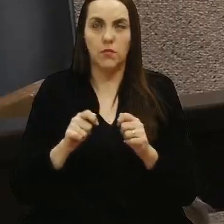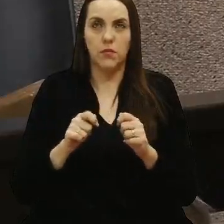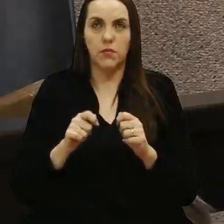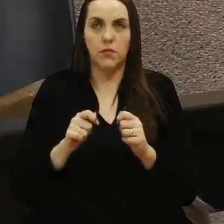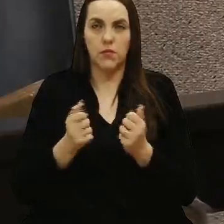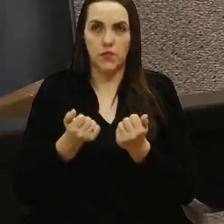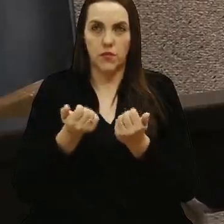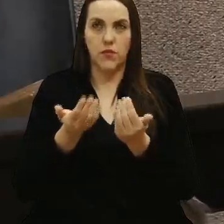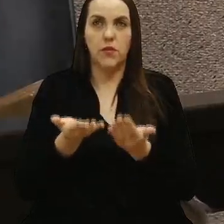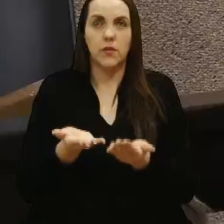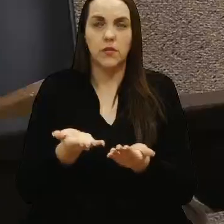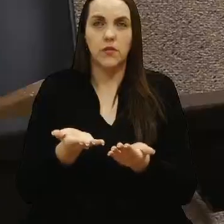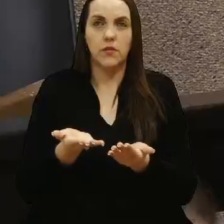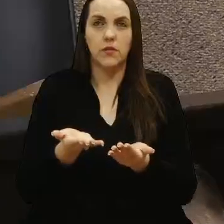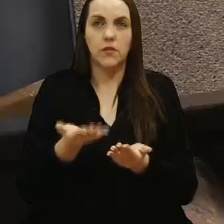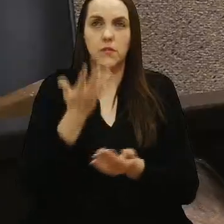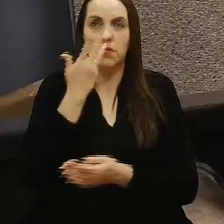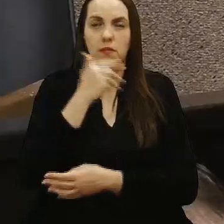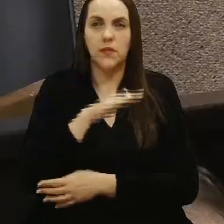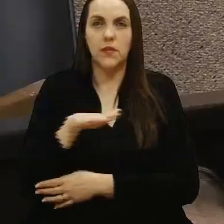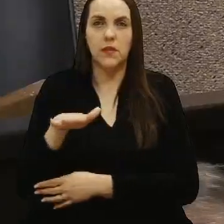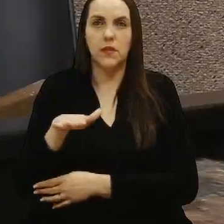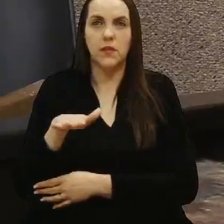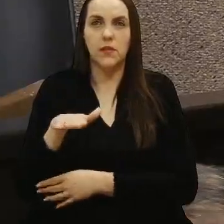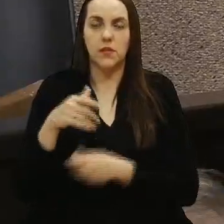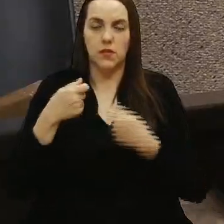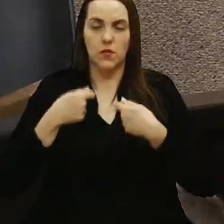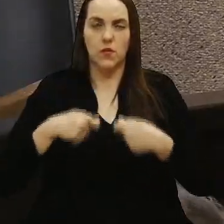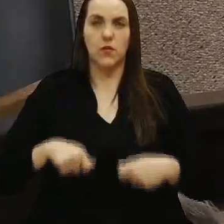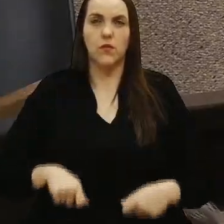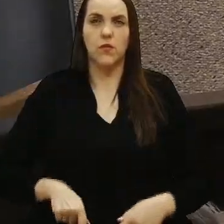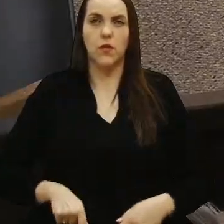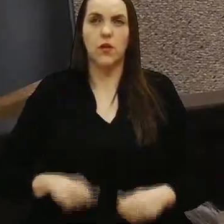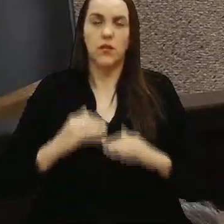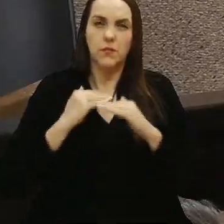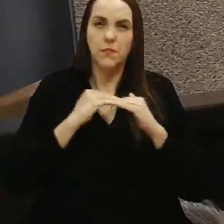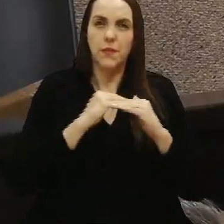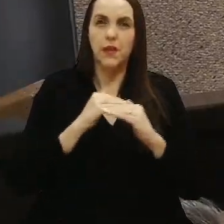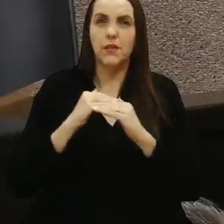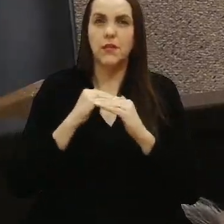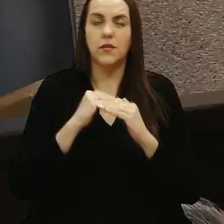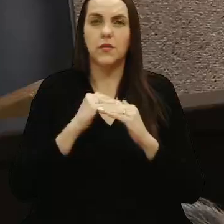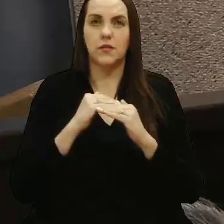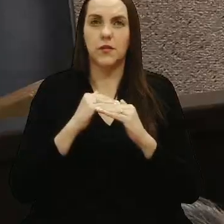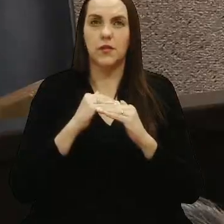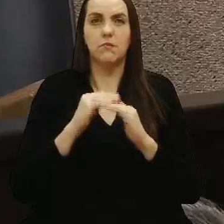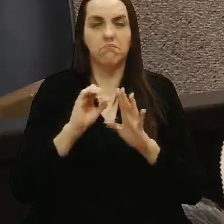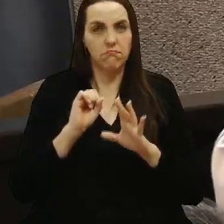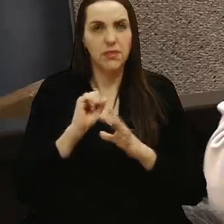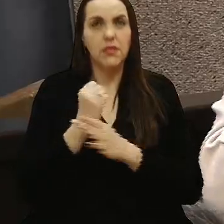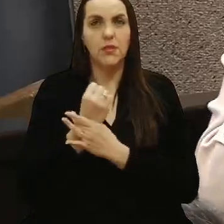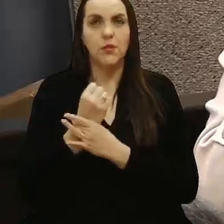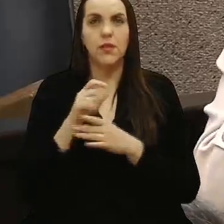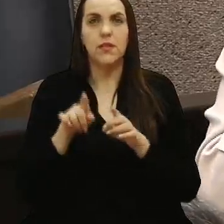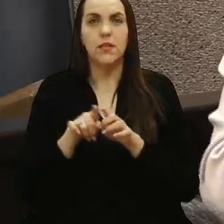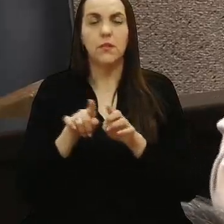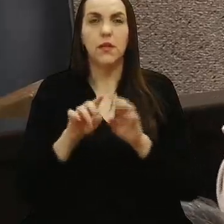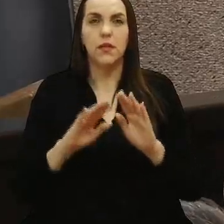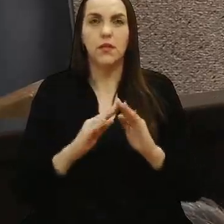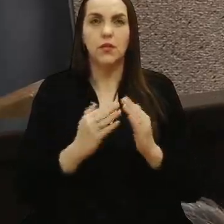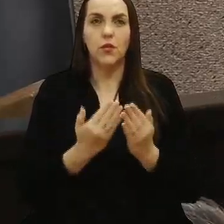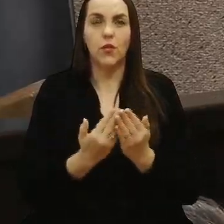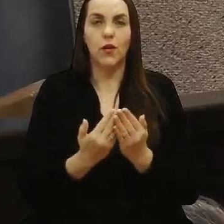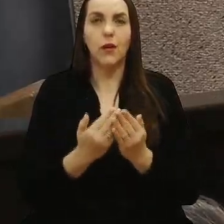para as crianças, o uniforme, elas estarem padronizadas com segurança também nas escolas, porque a gente sabe